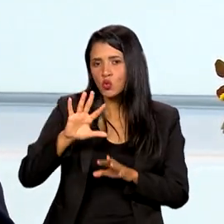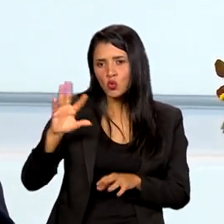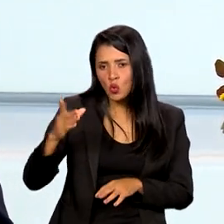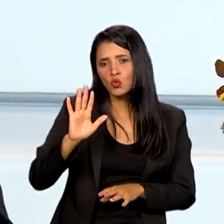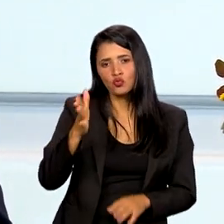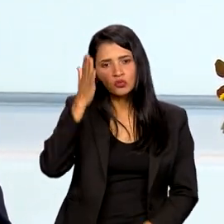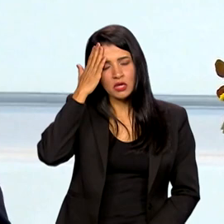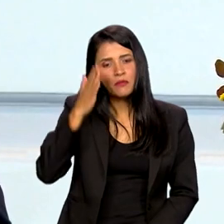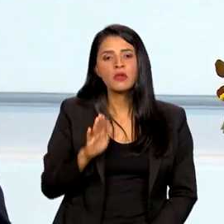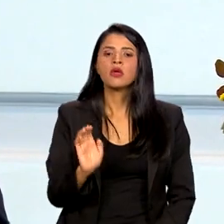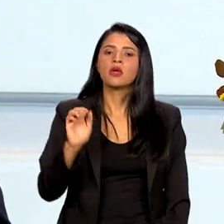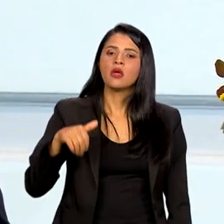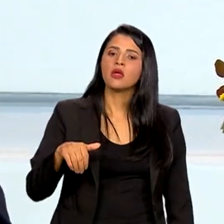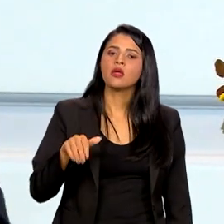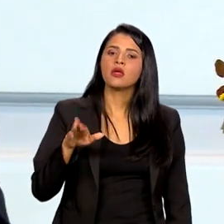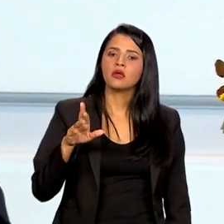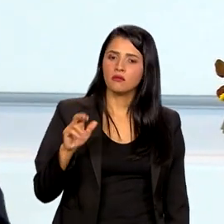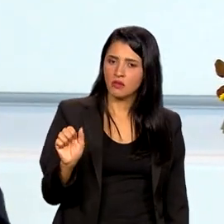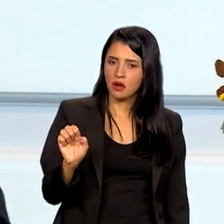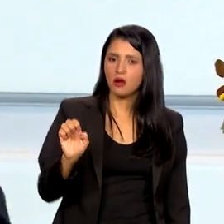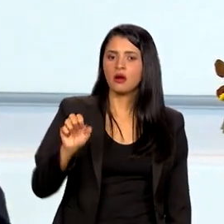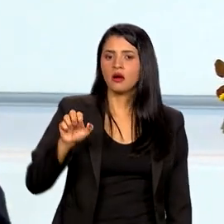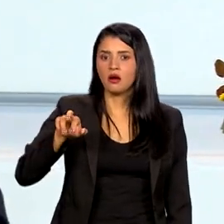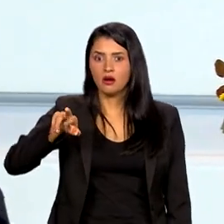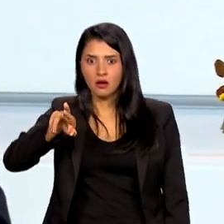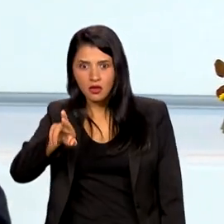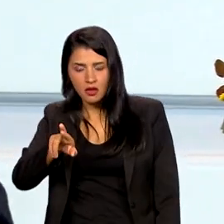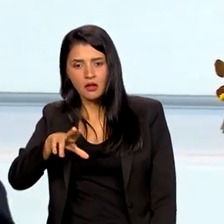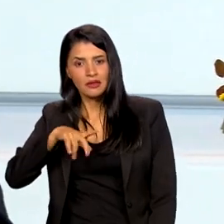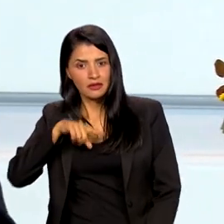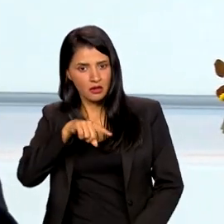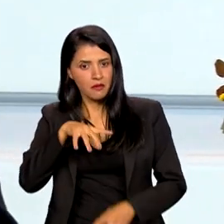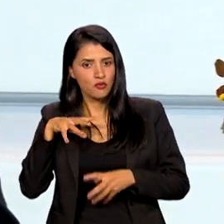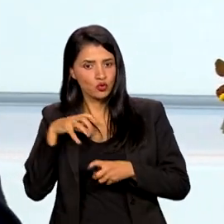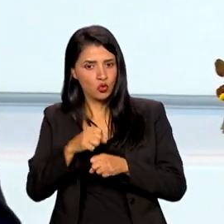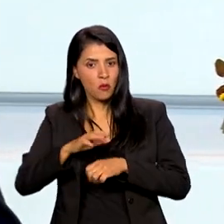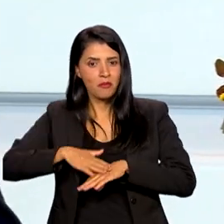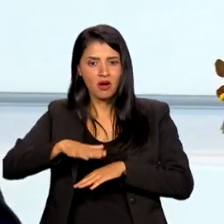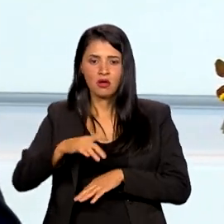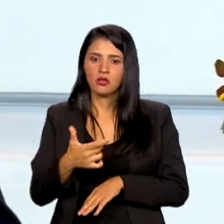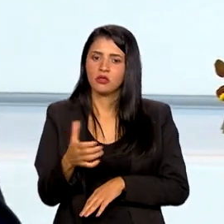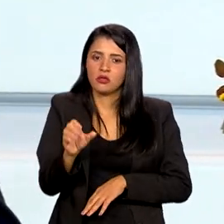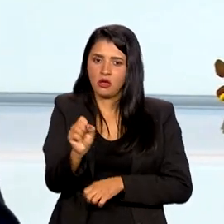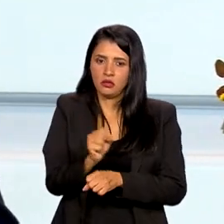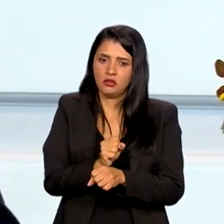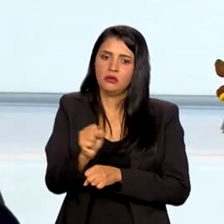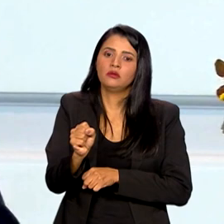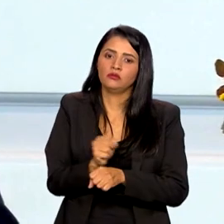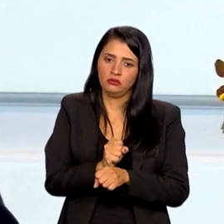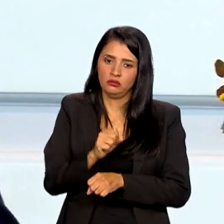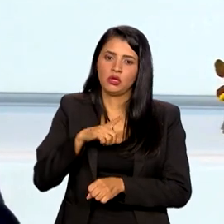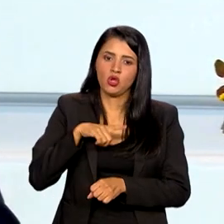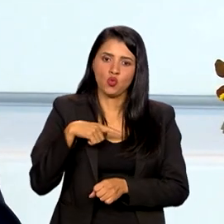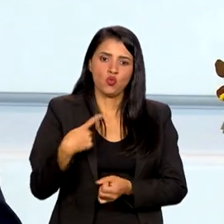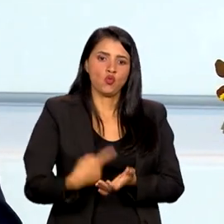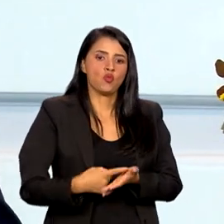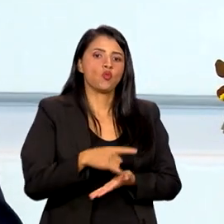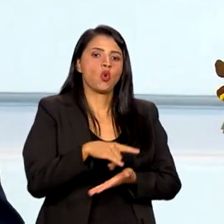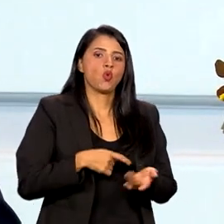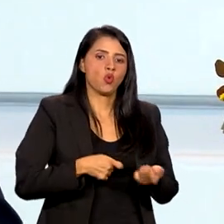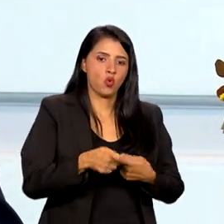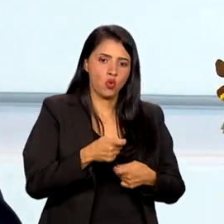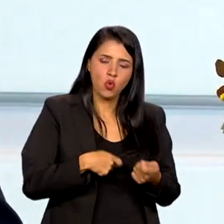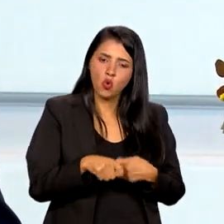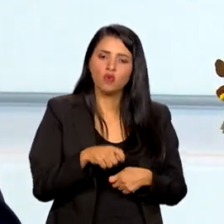que a Embraer tem aqui, não é? De mais de 10 anos, um acordo comercial. E